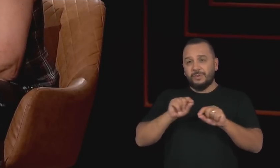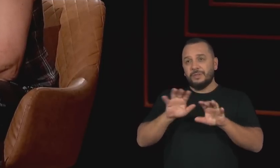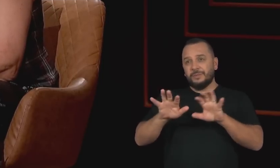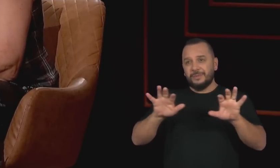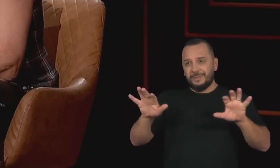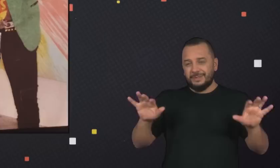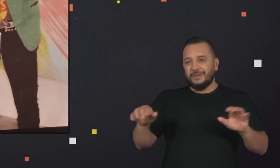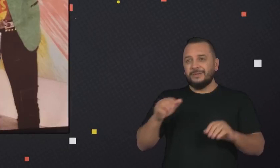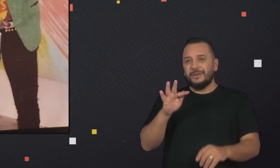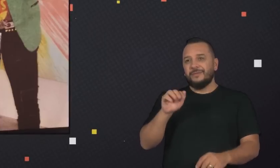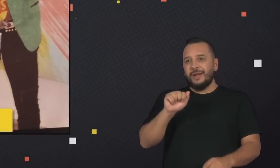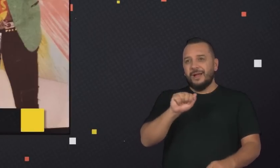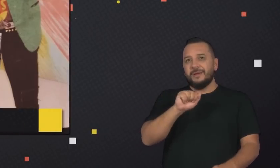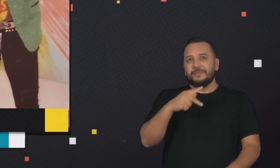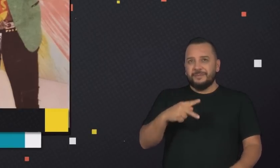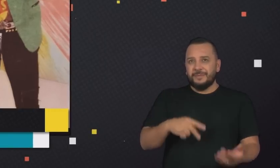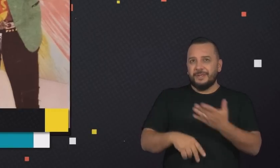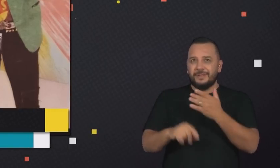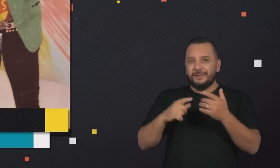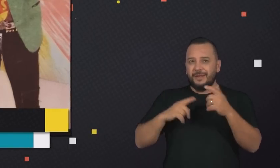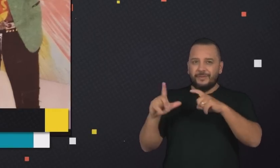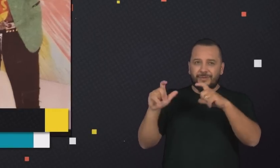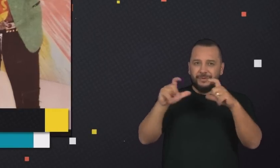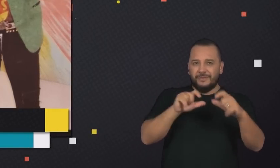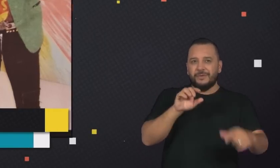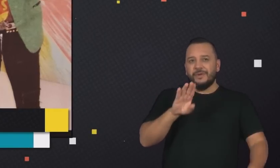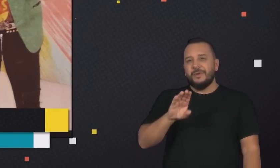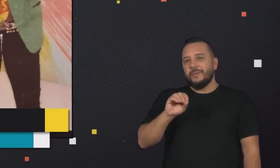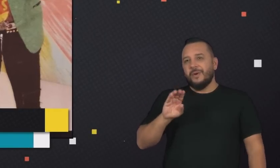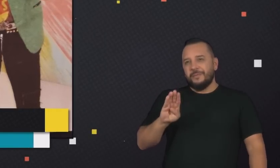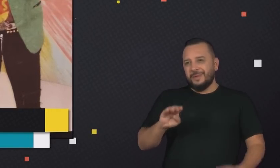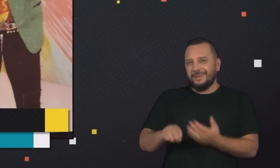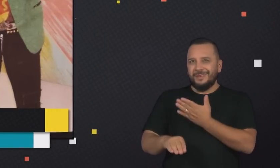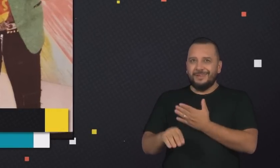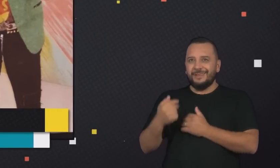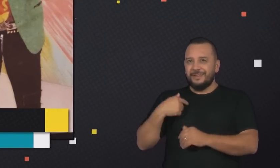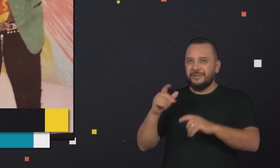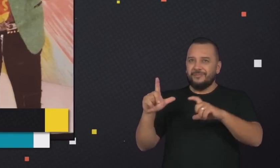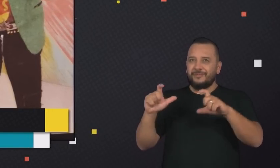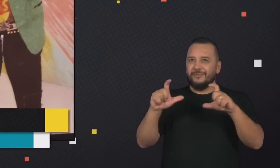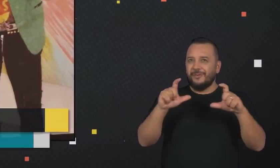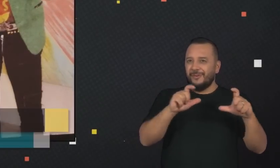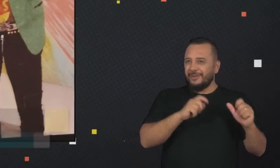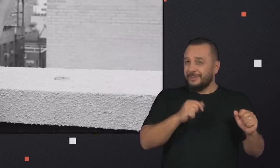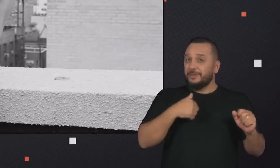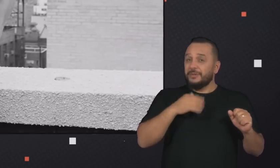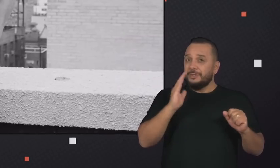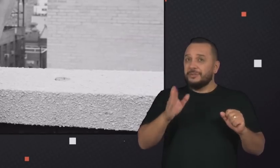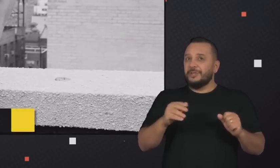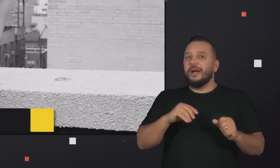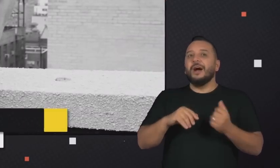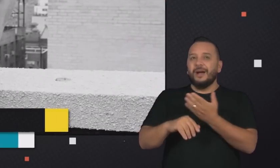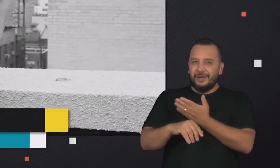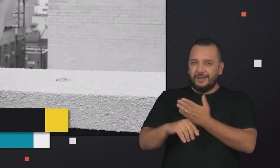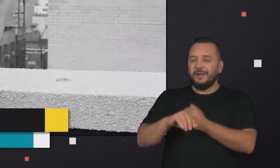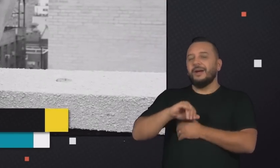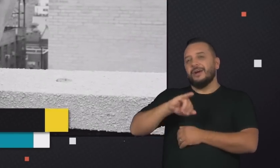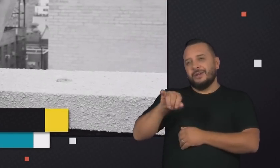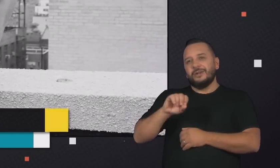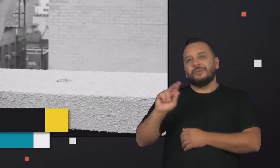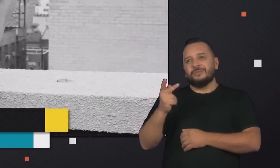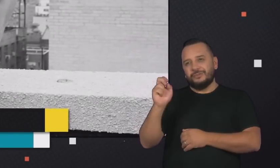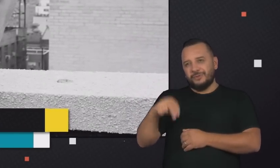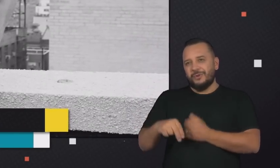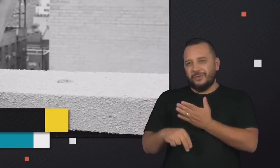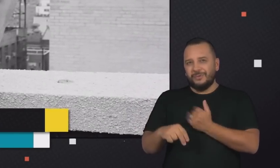daquele fotógrafo Bob Gruen. Então, daquele, ele está ainda aí. Maravilhoso. E ele tirou fotos clássicas, inclusive até do John Lennon, escrito Sim. New York City, com